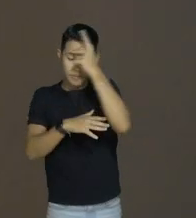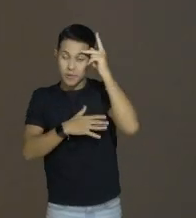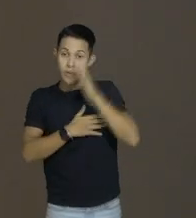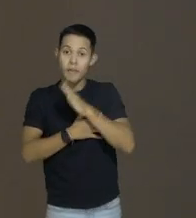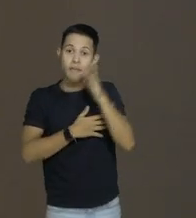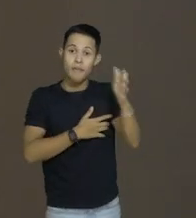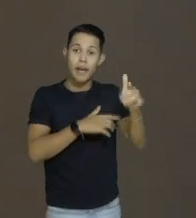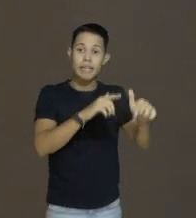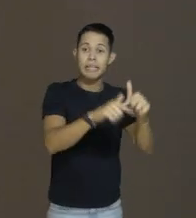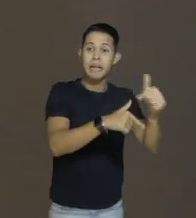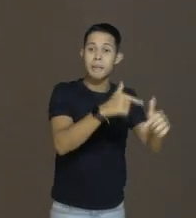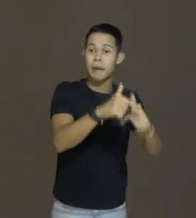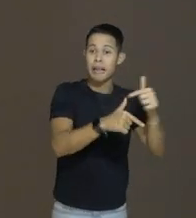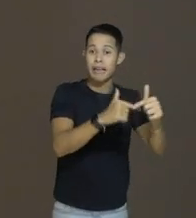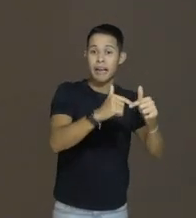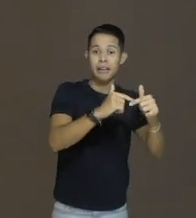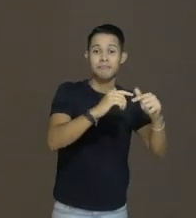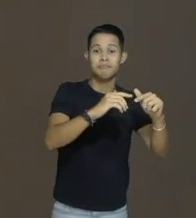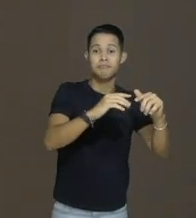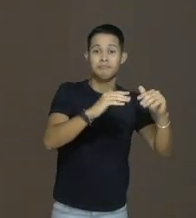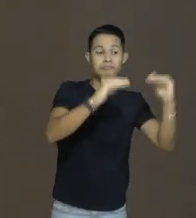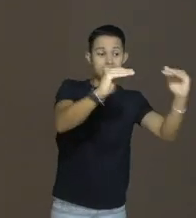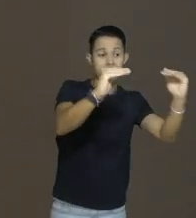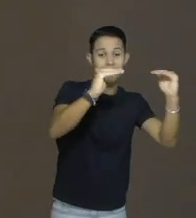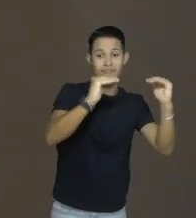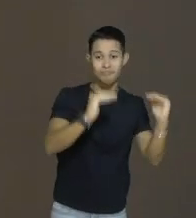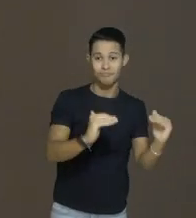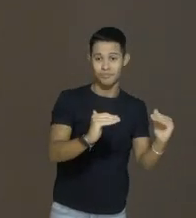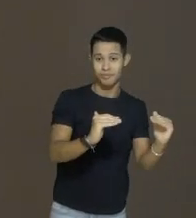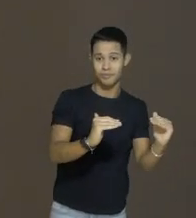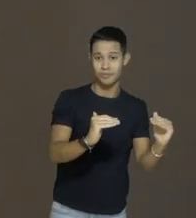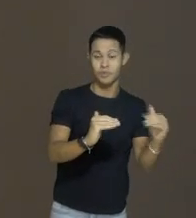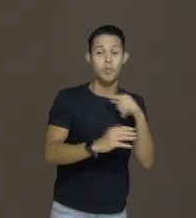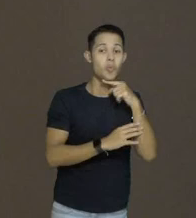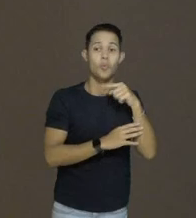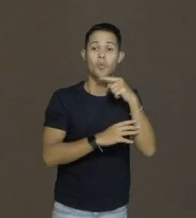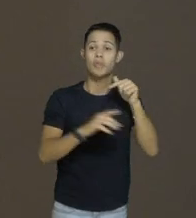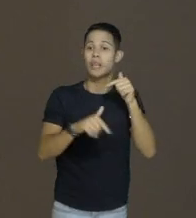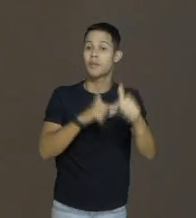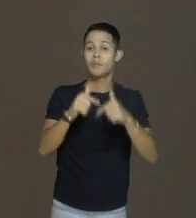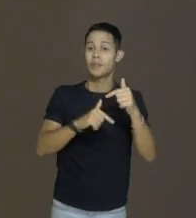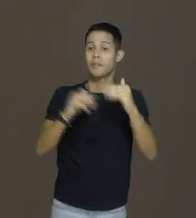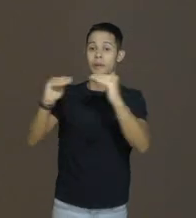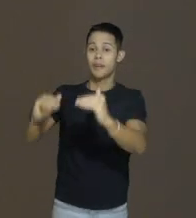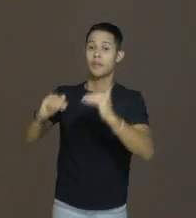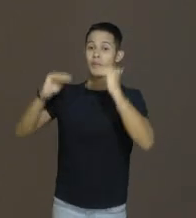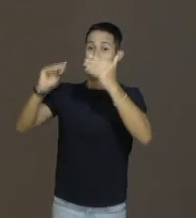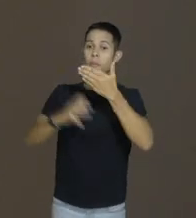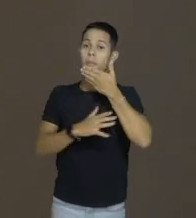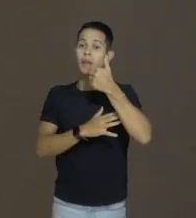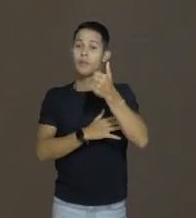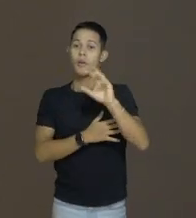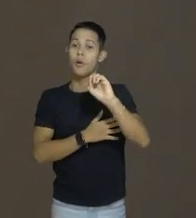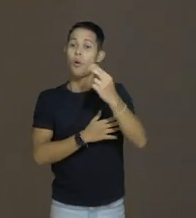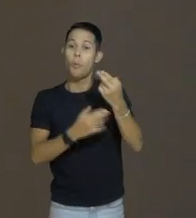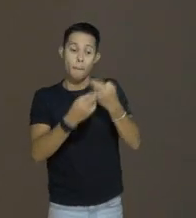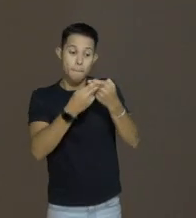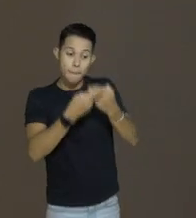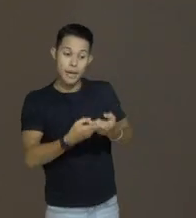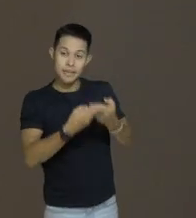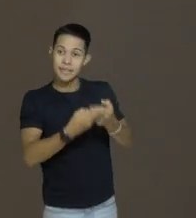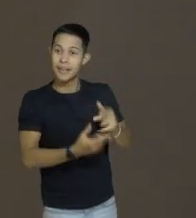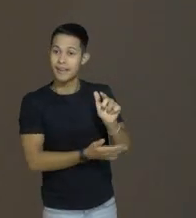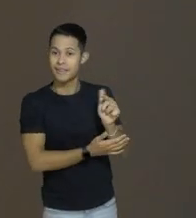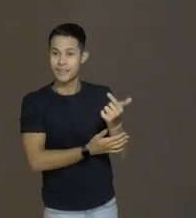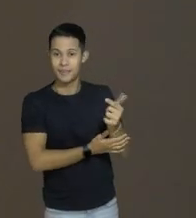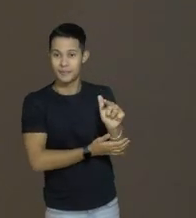abaixo, por não conseguir, por não ter paciência de ficar no emprego, por não, eles não têm paciência. A maioria gosta